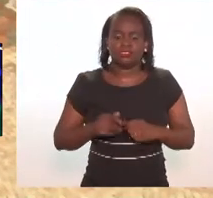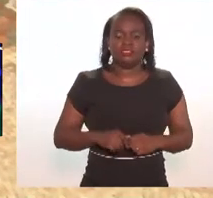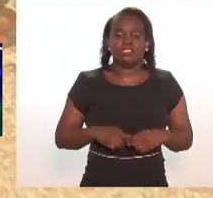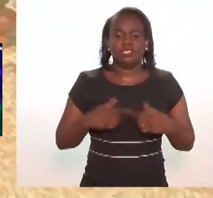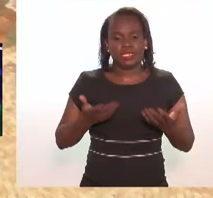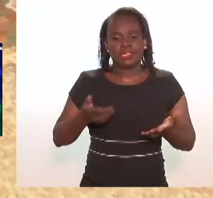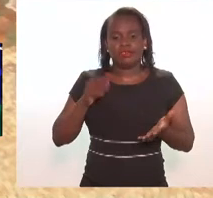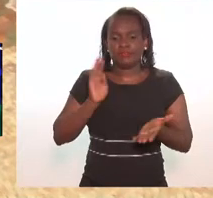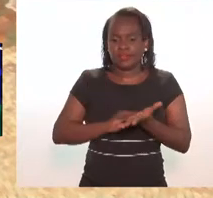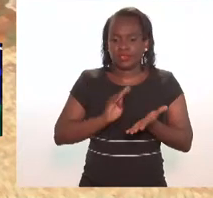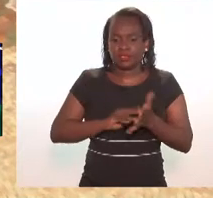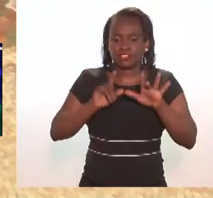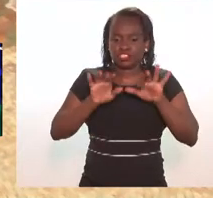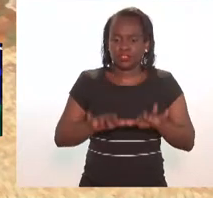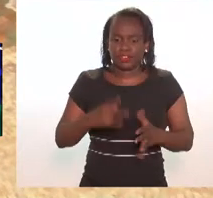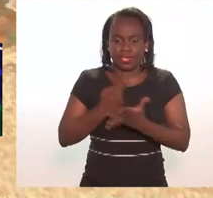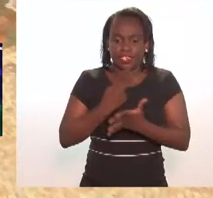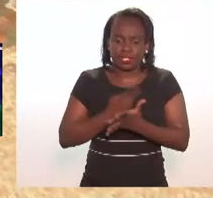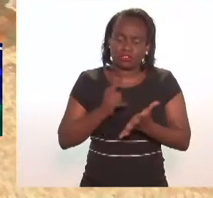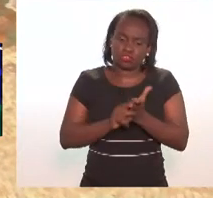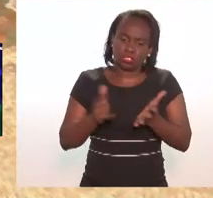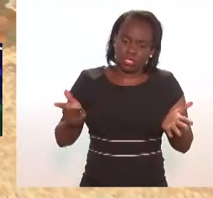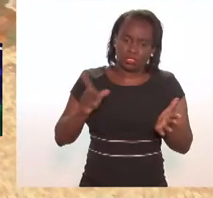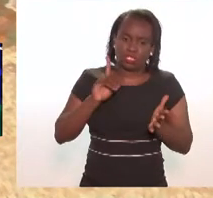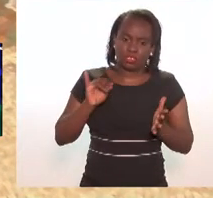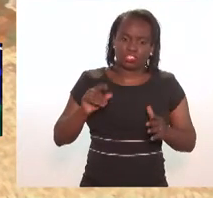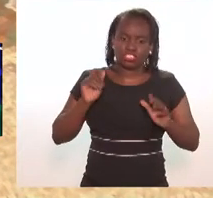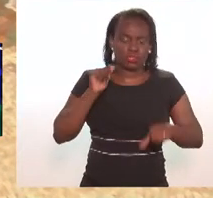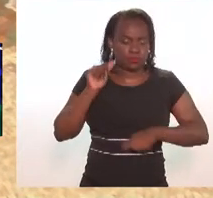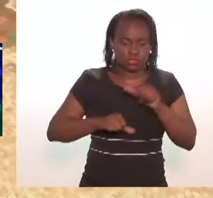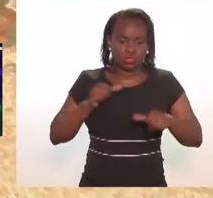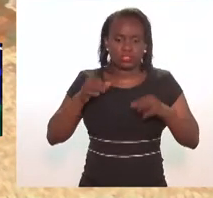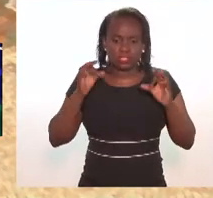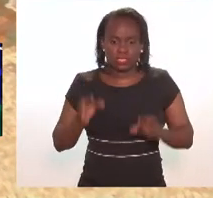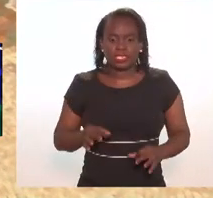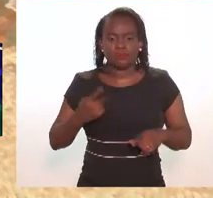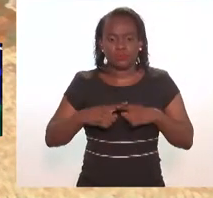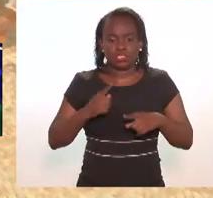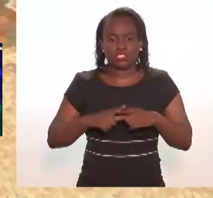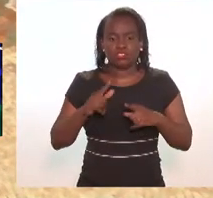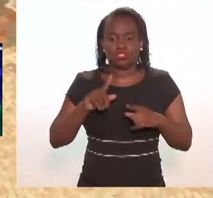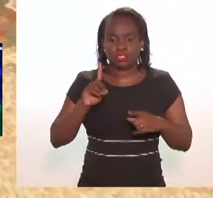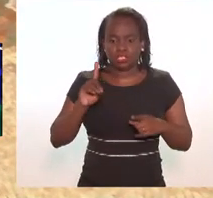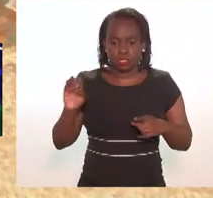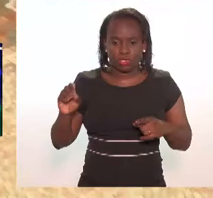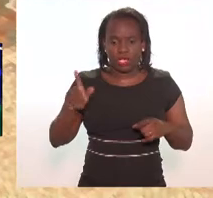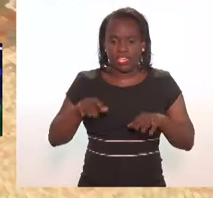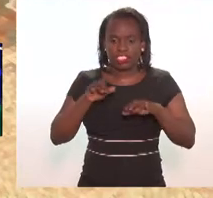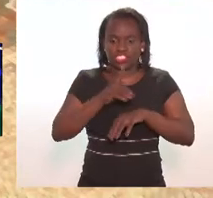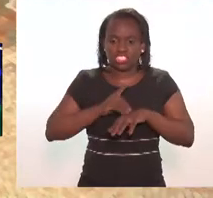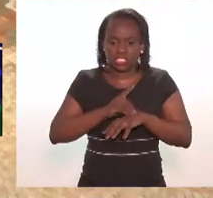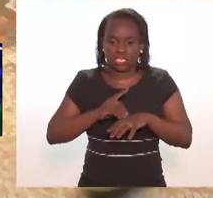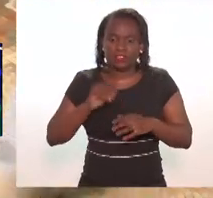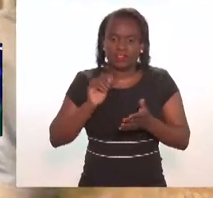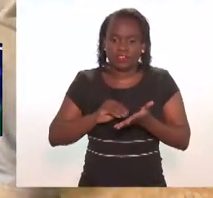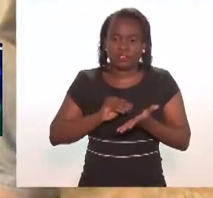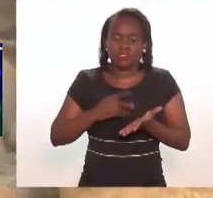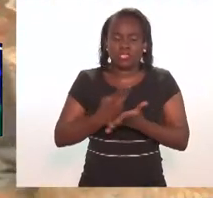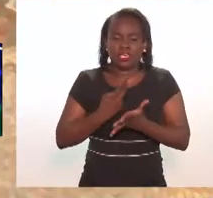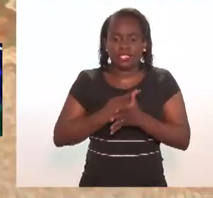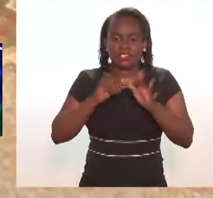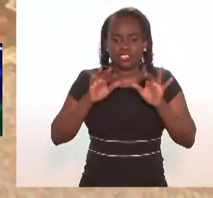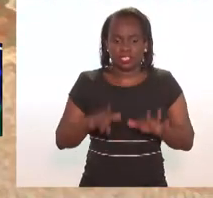uma falha de diagramação do Diário Oficial do Estado do Rio de Janeiro, que foi corrigida de pronto, já que o Diário Oficial é digital, uma falha de diagramação quando